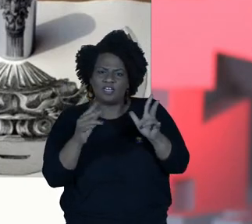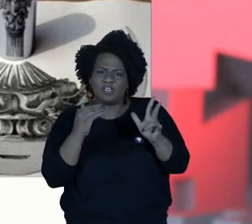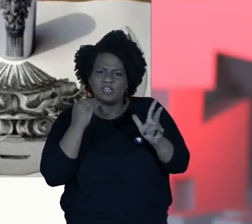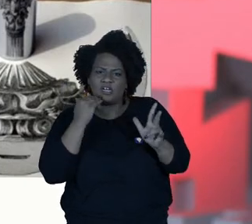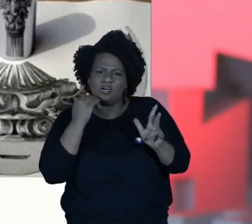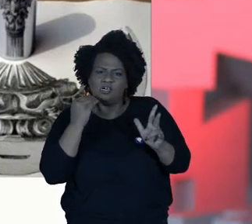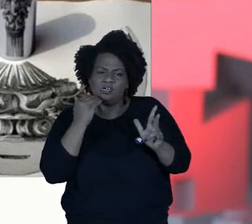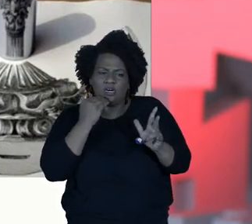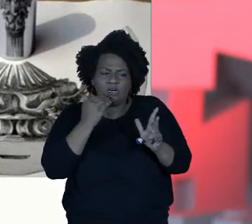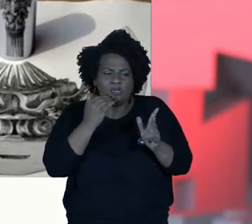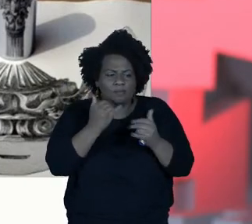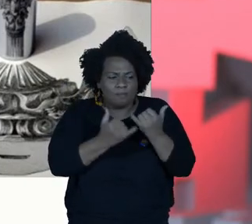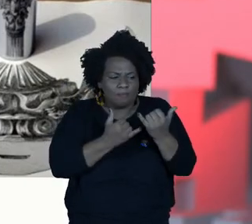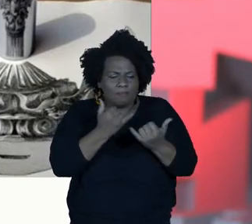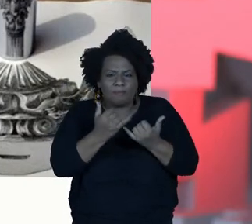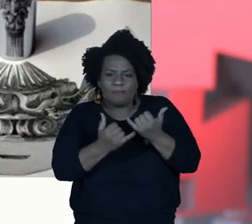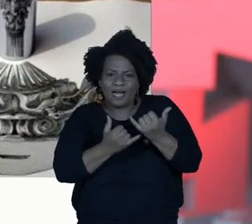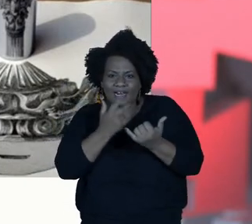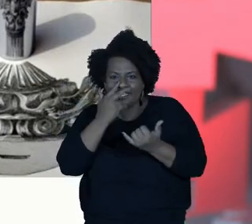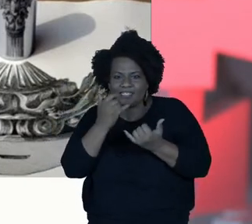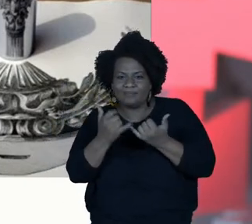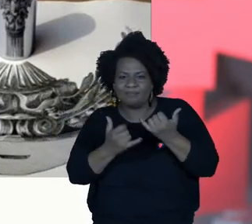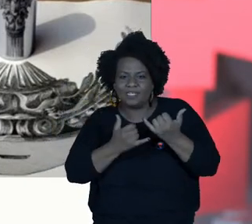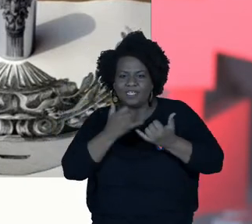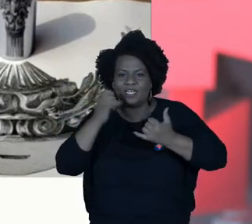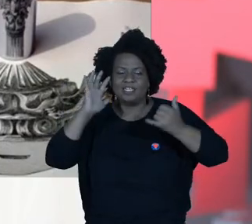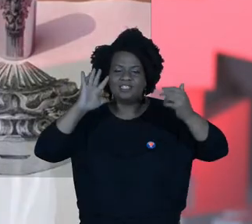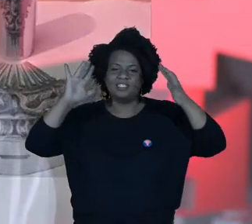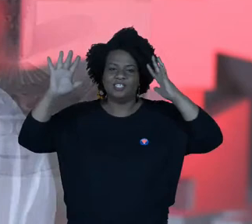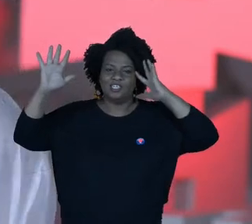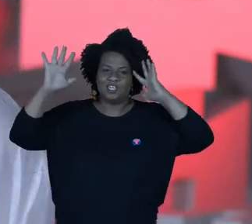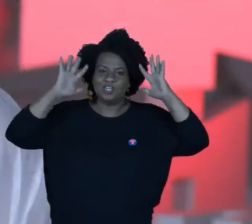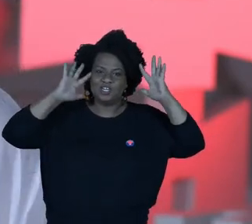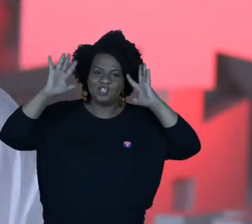espécie de brincadeira, de jogo das ilusões.